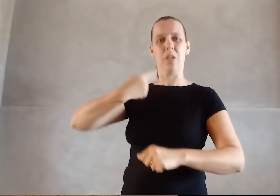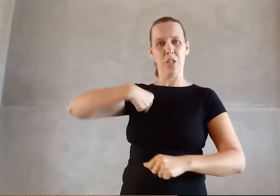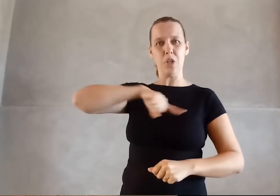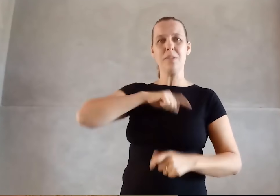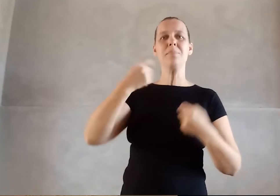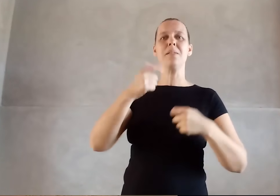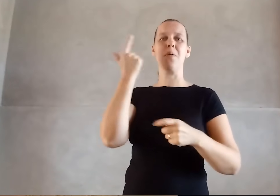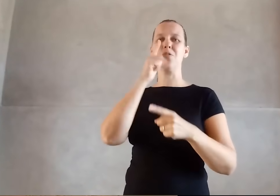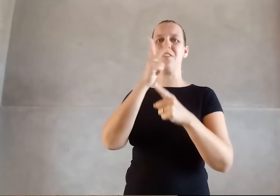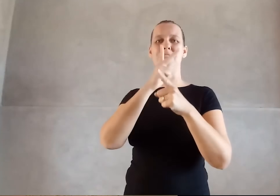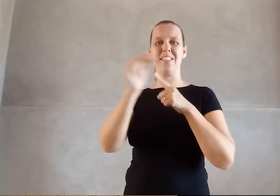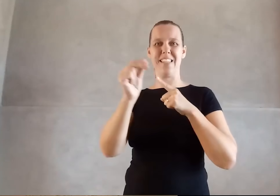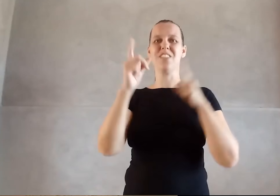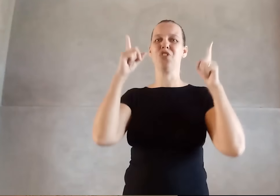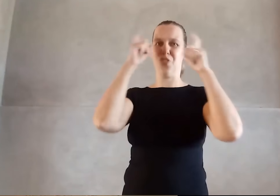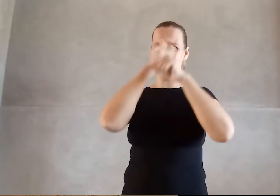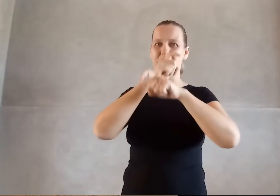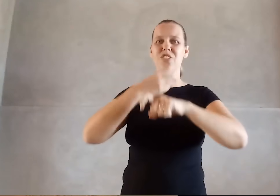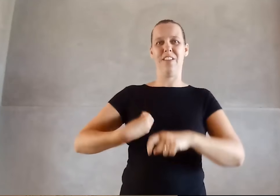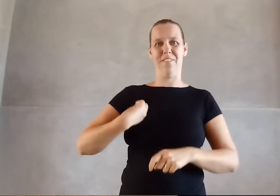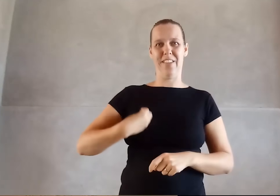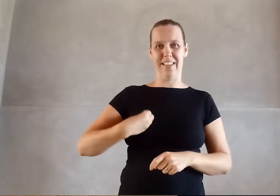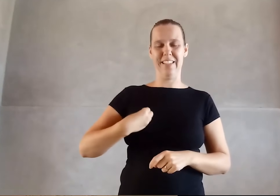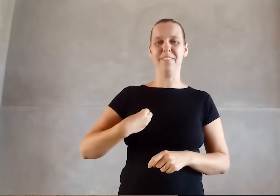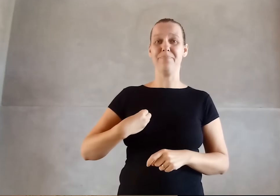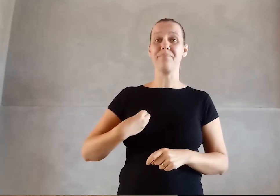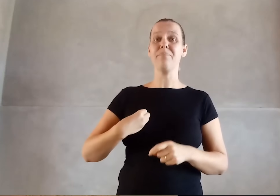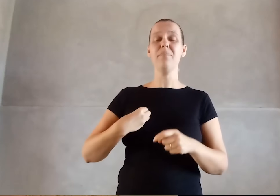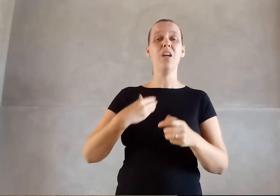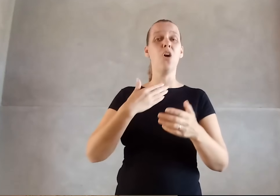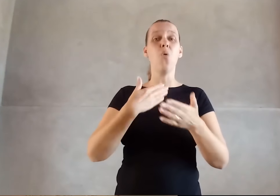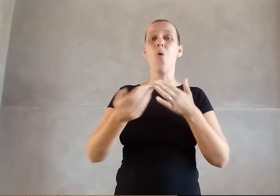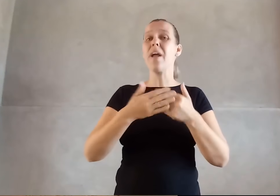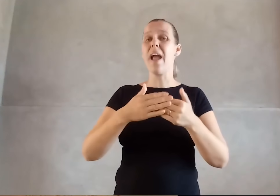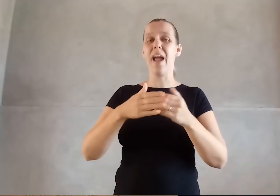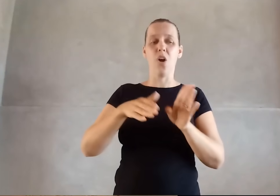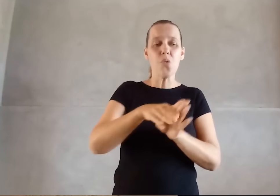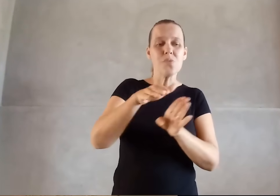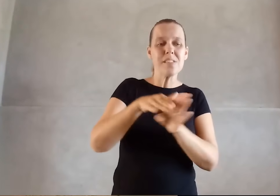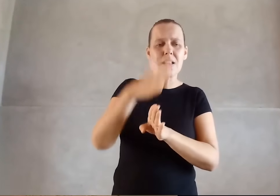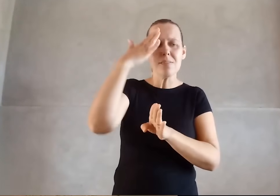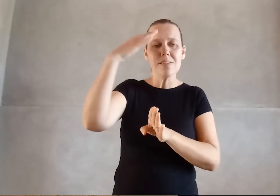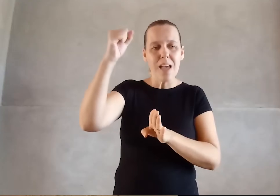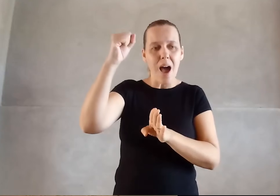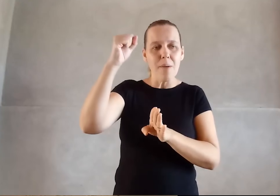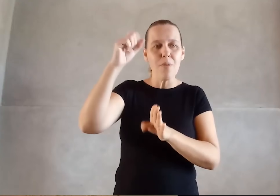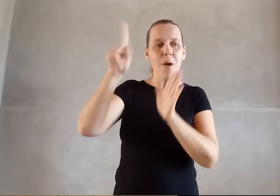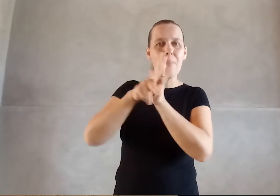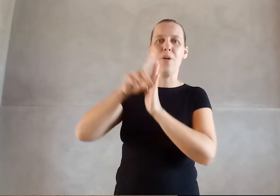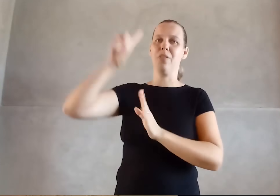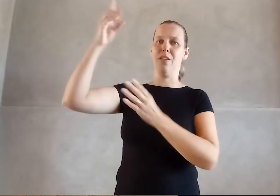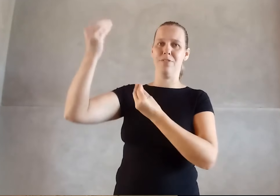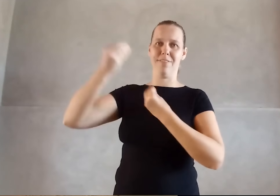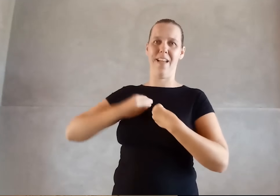porque você tem nele tudo o que você precisa para você enfrentar as tribulações da vida. Todo